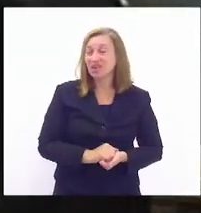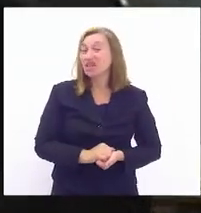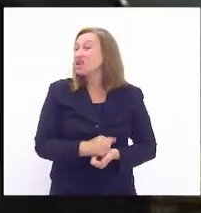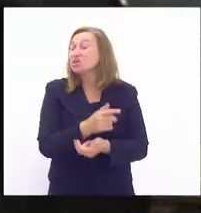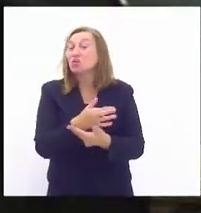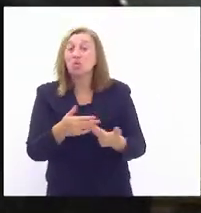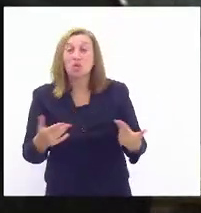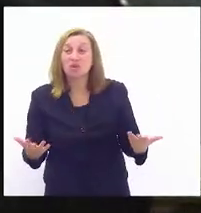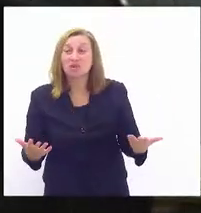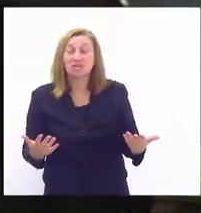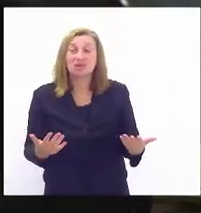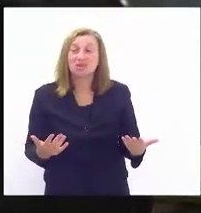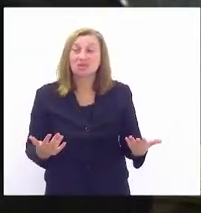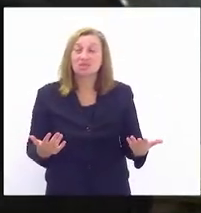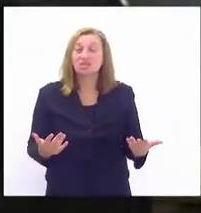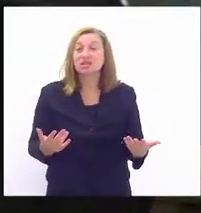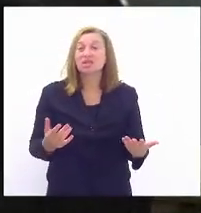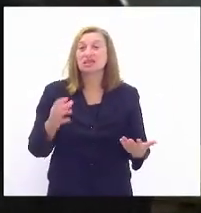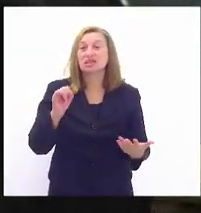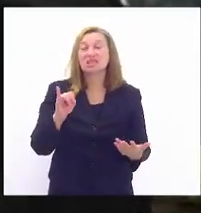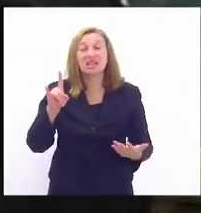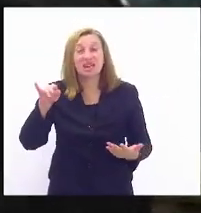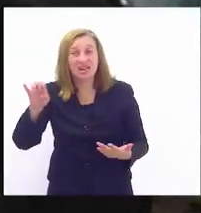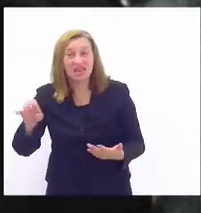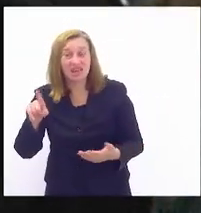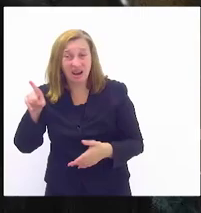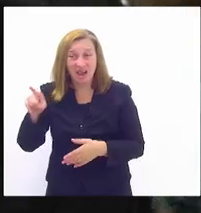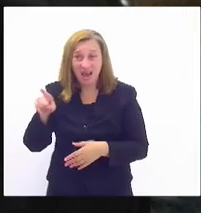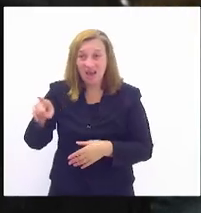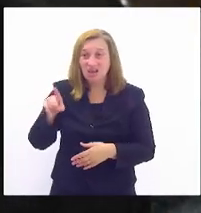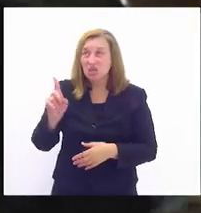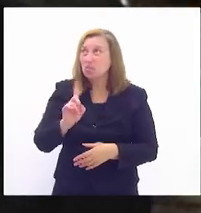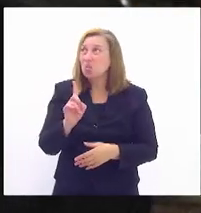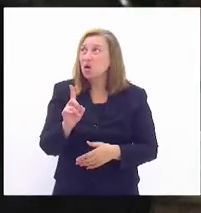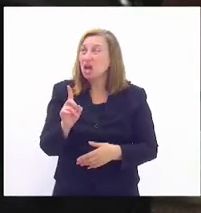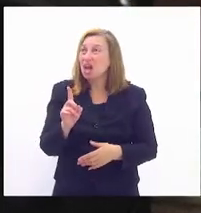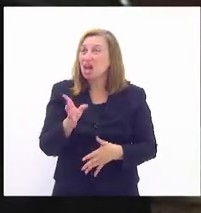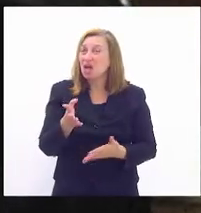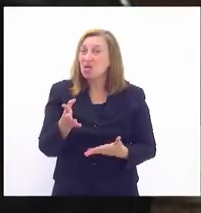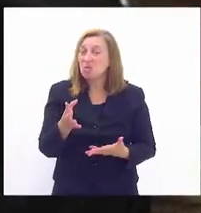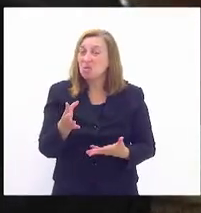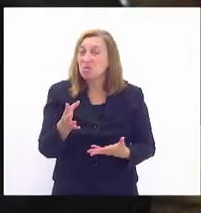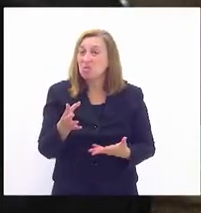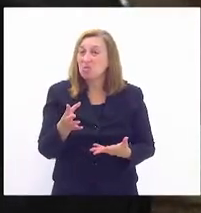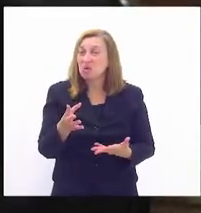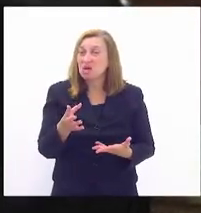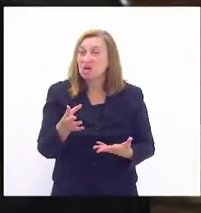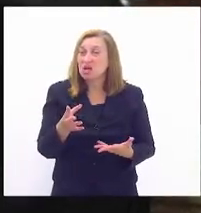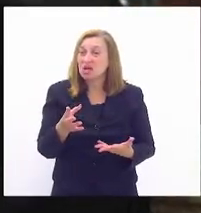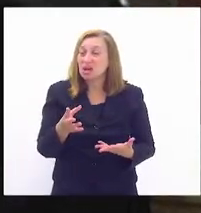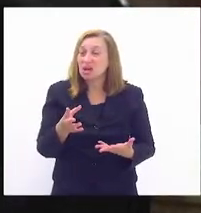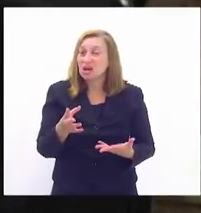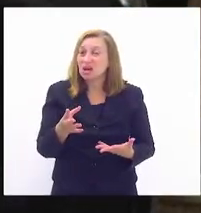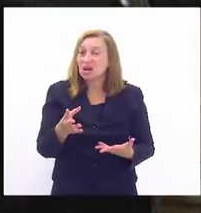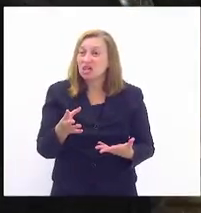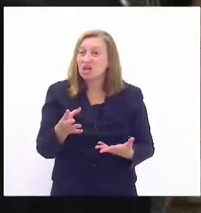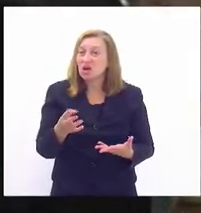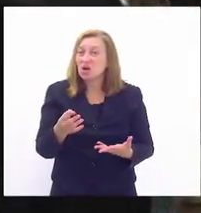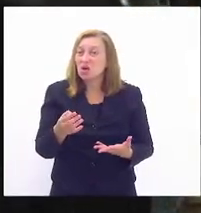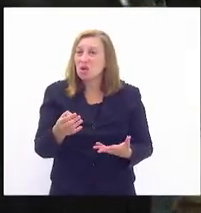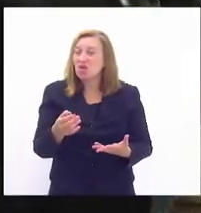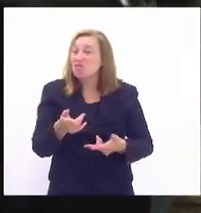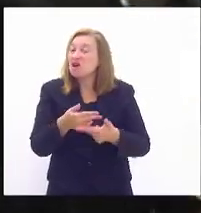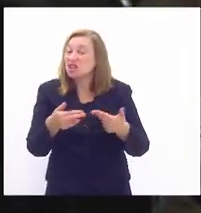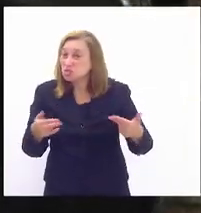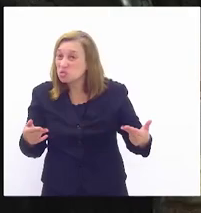coisas iguais. O Siderville, por exemplo, você não é um negócio assim que cabe muita coisa para fazer.